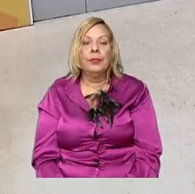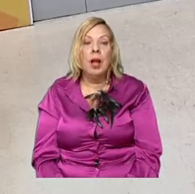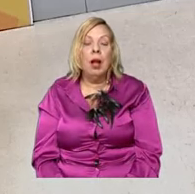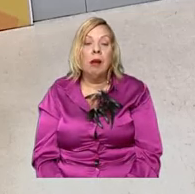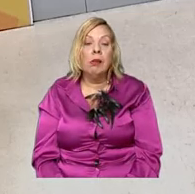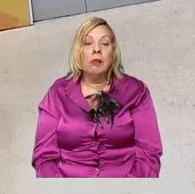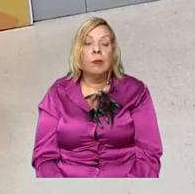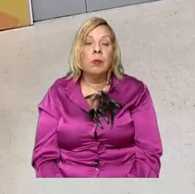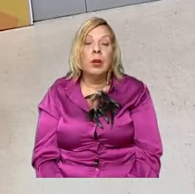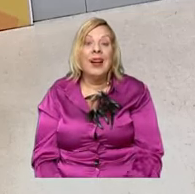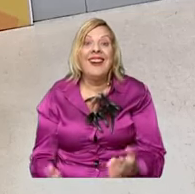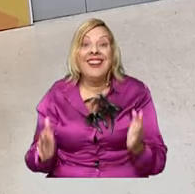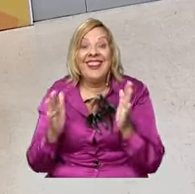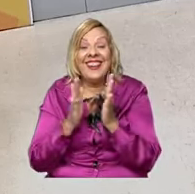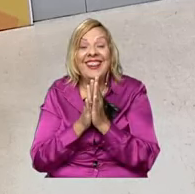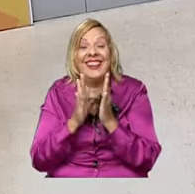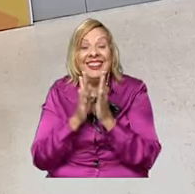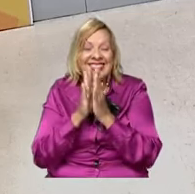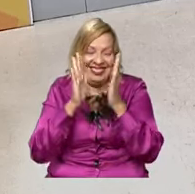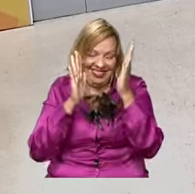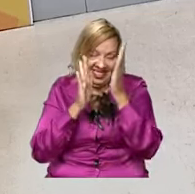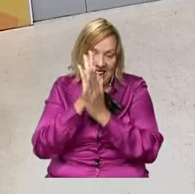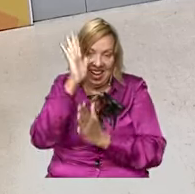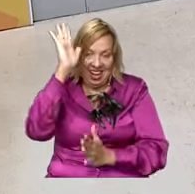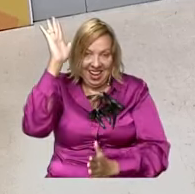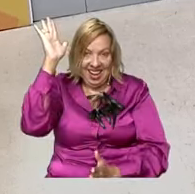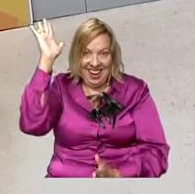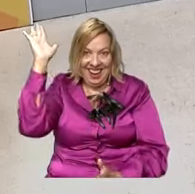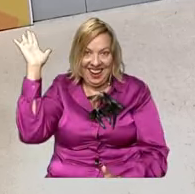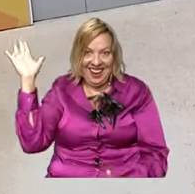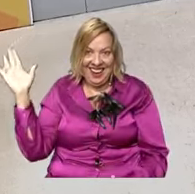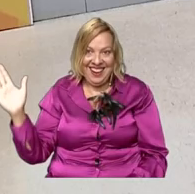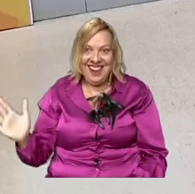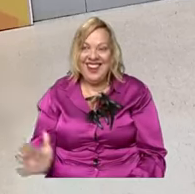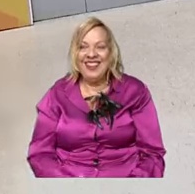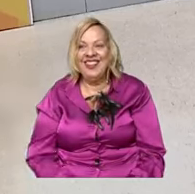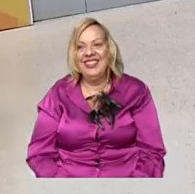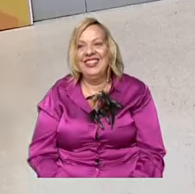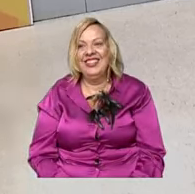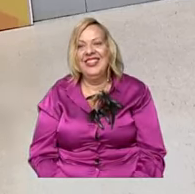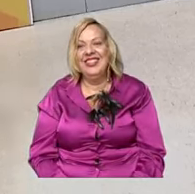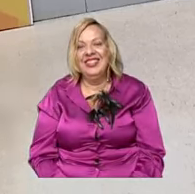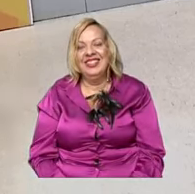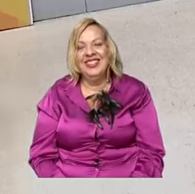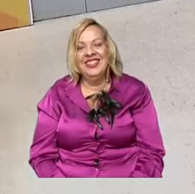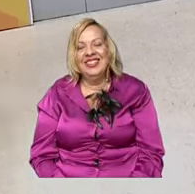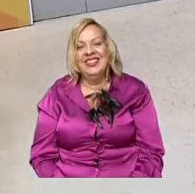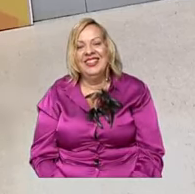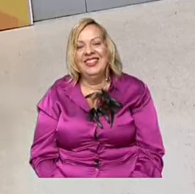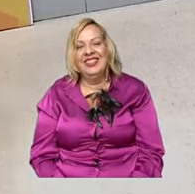decide, número 5? Decidiu, meu decidido! Amigo. Decidido!